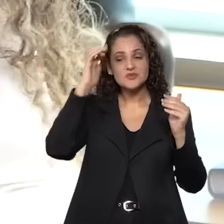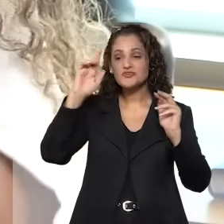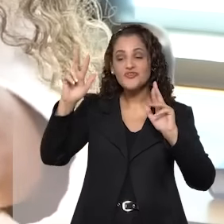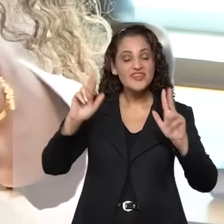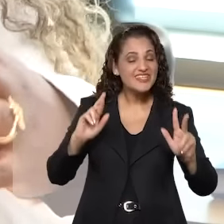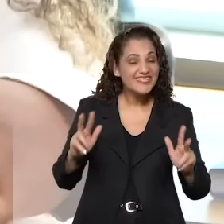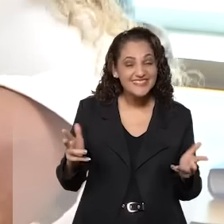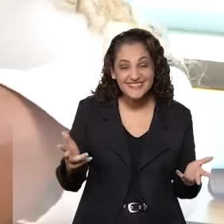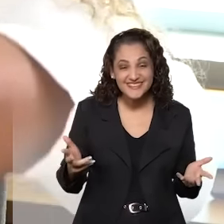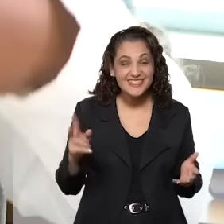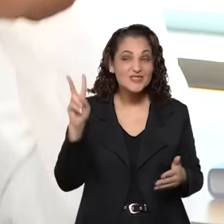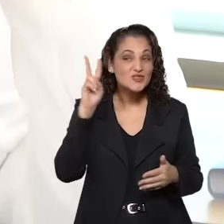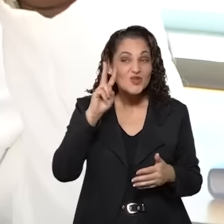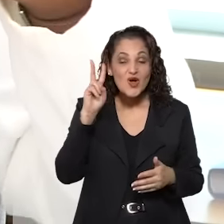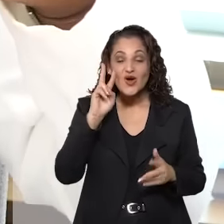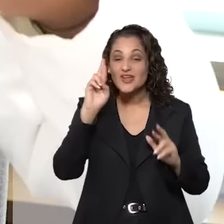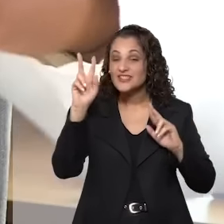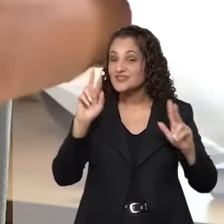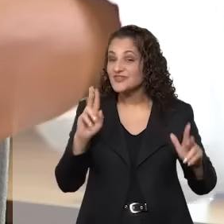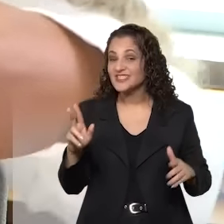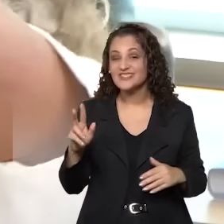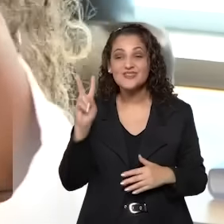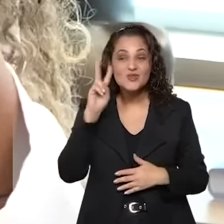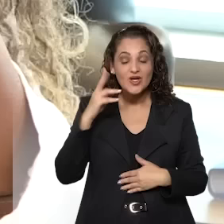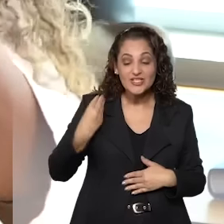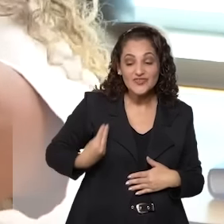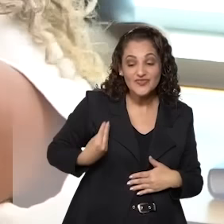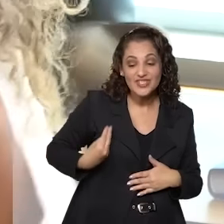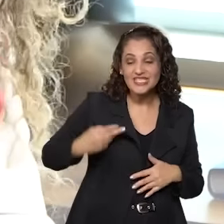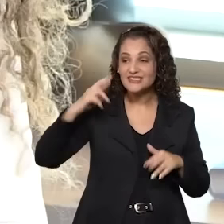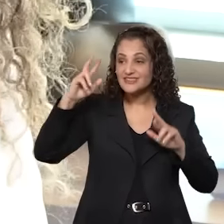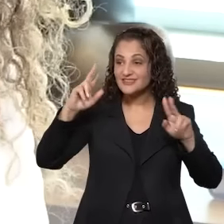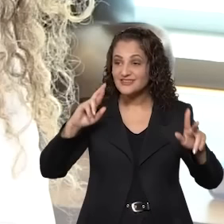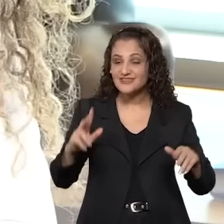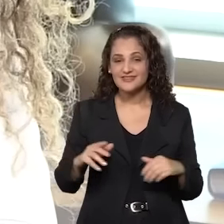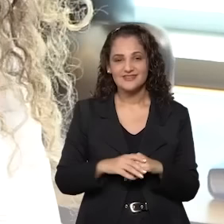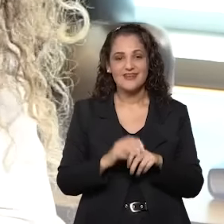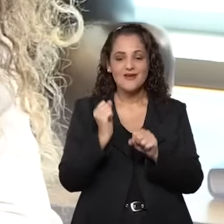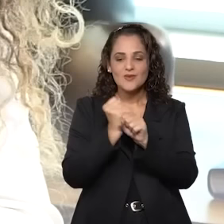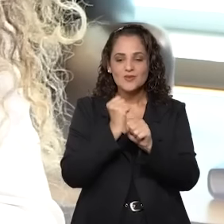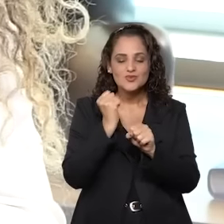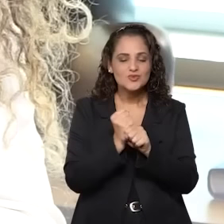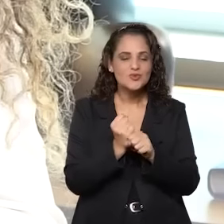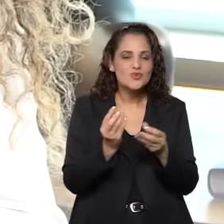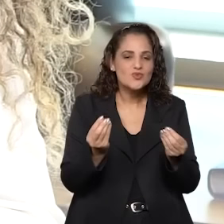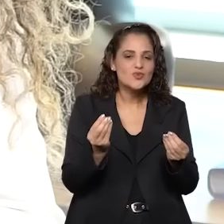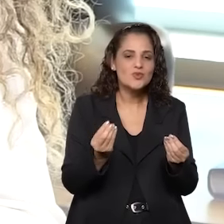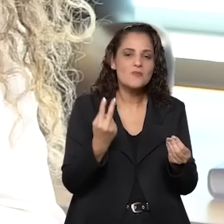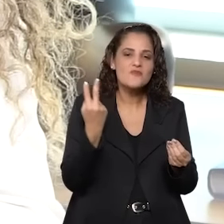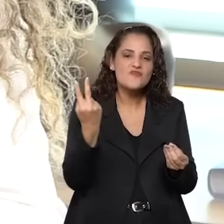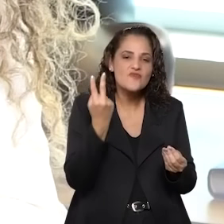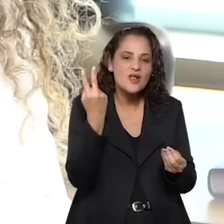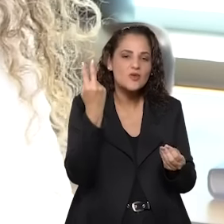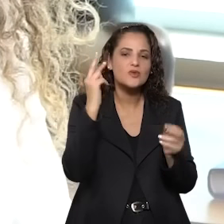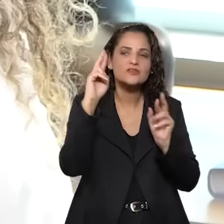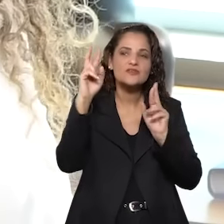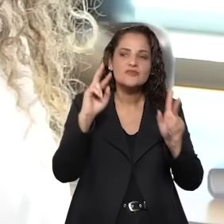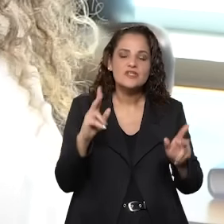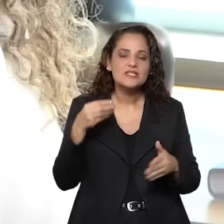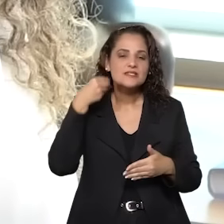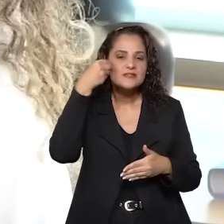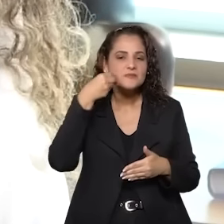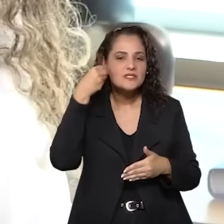as pessoas se constroi a partir de valores diferentes de experiências diferentes Então acho que o o Eu